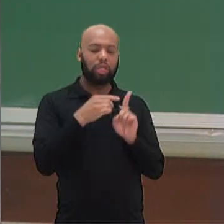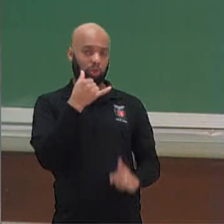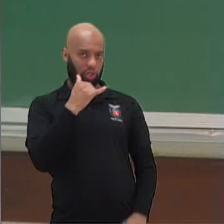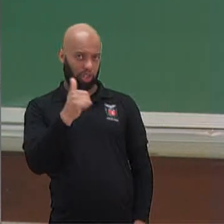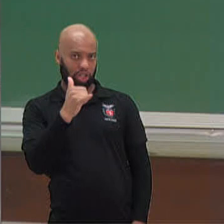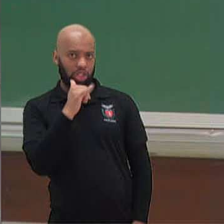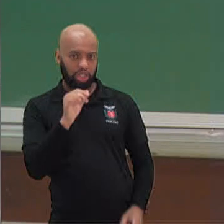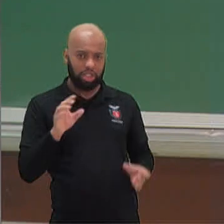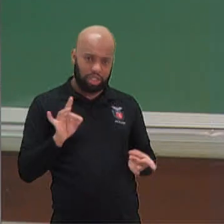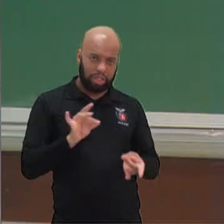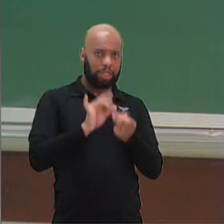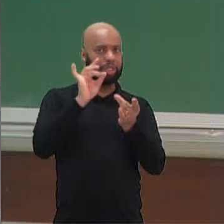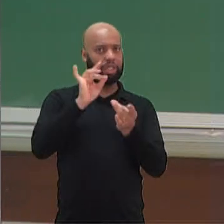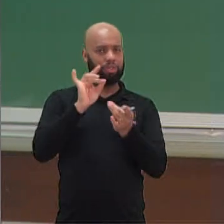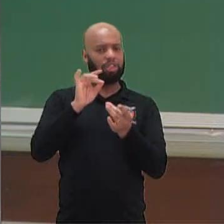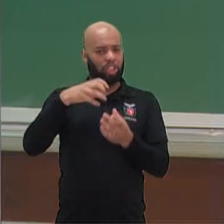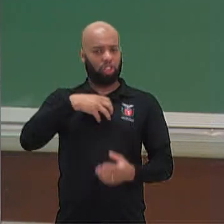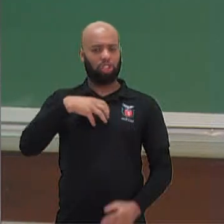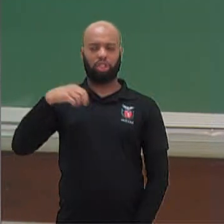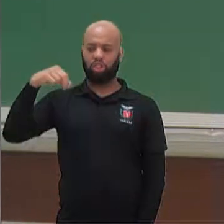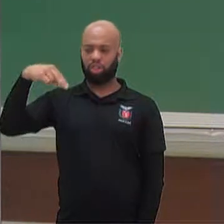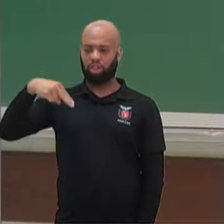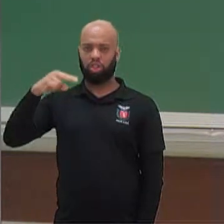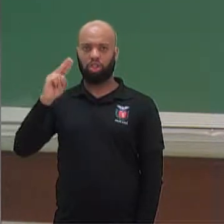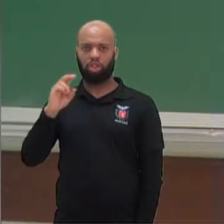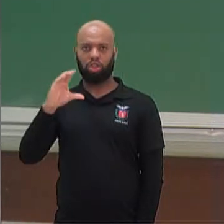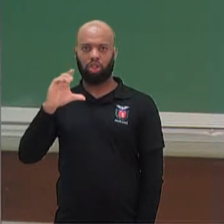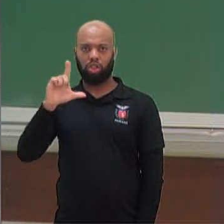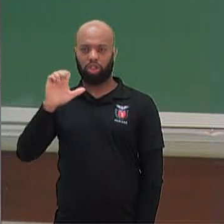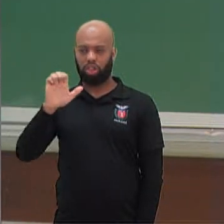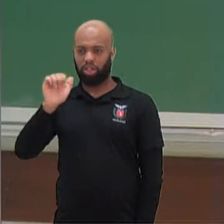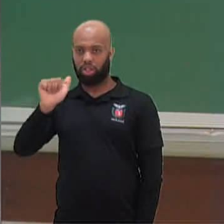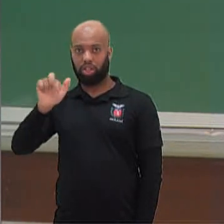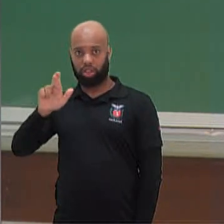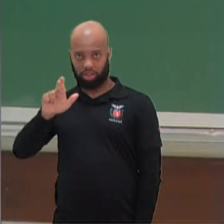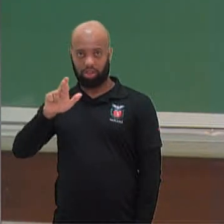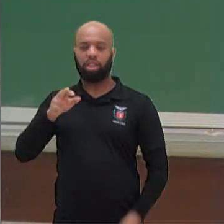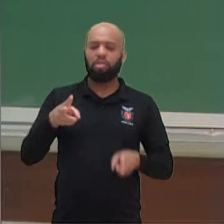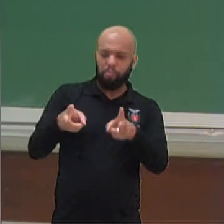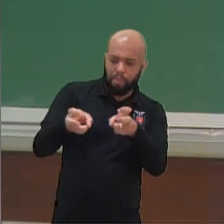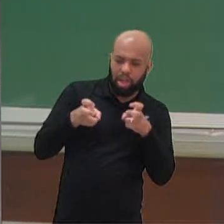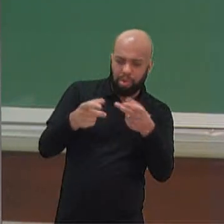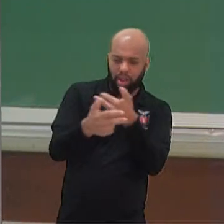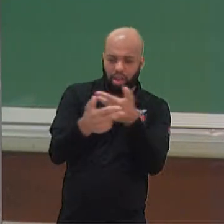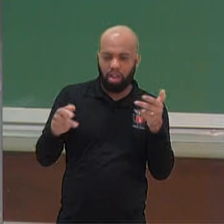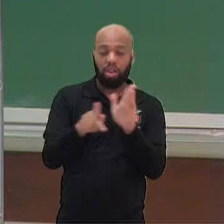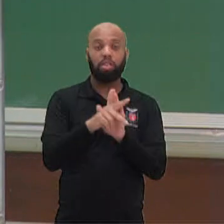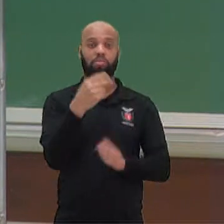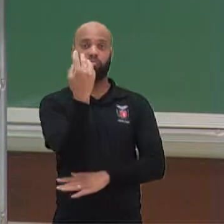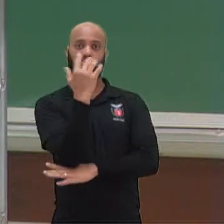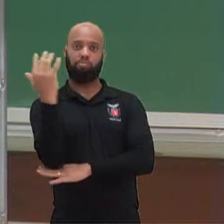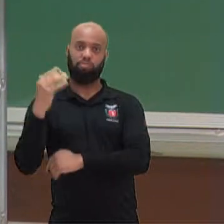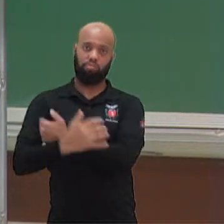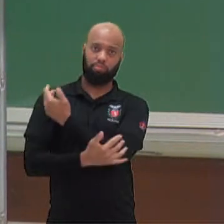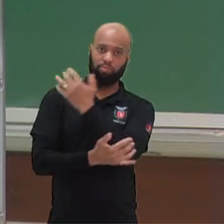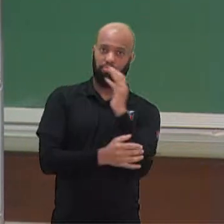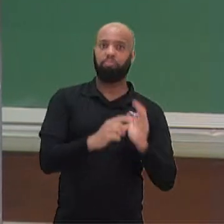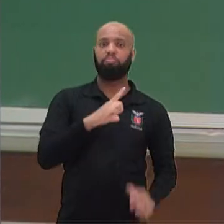em atividades econômicas ligadas à extração dos recursos naturais que ali existem, ok?